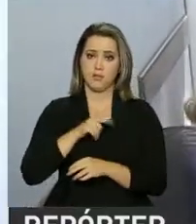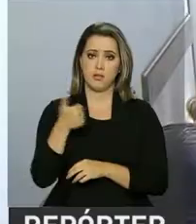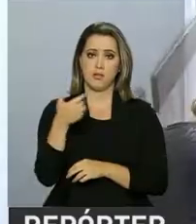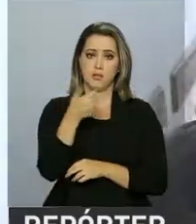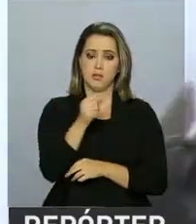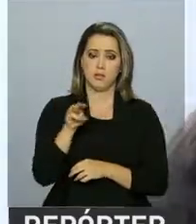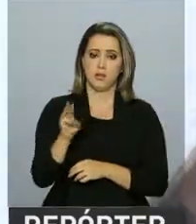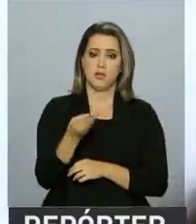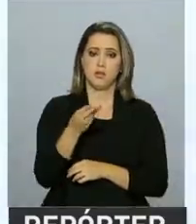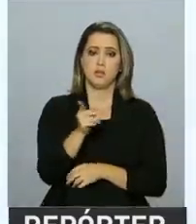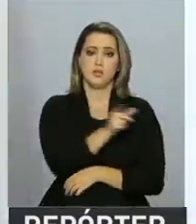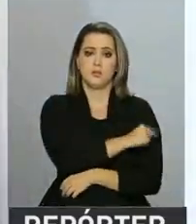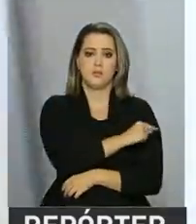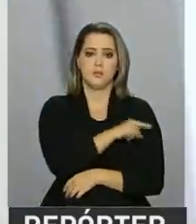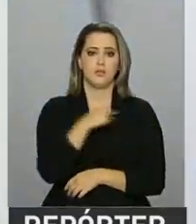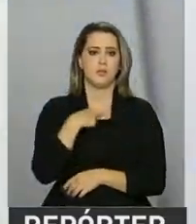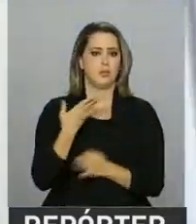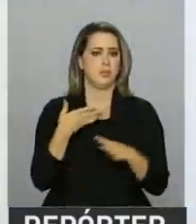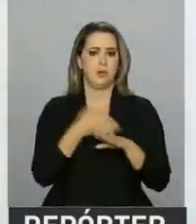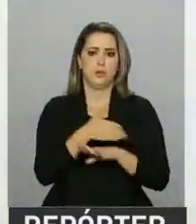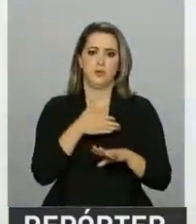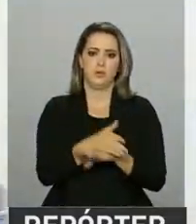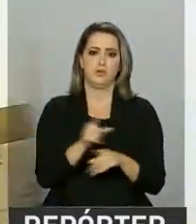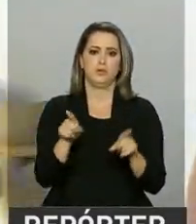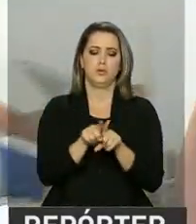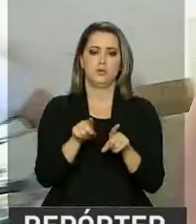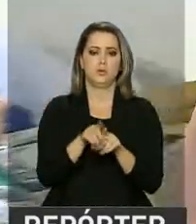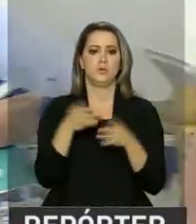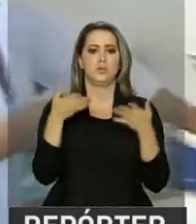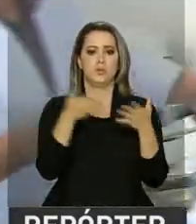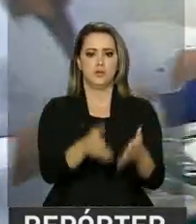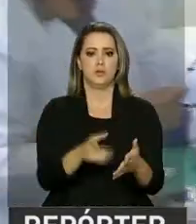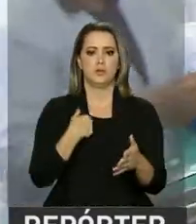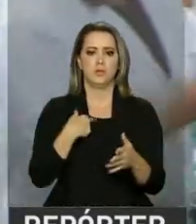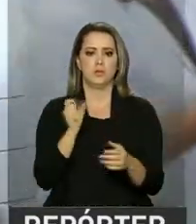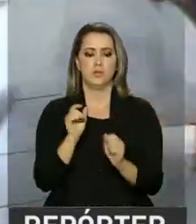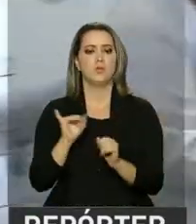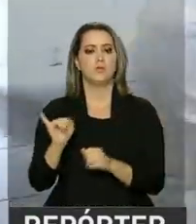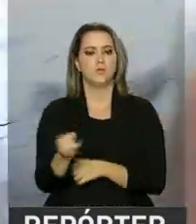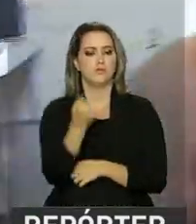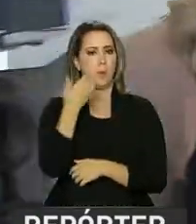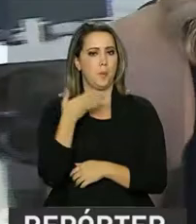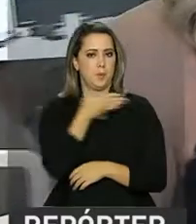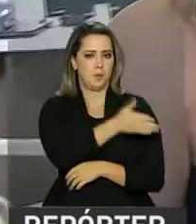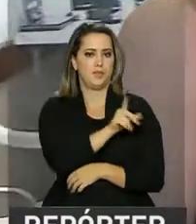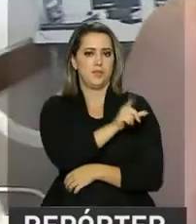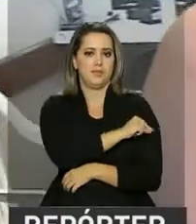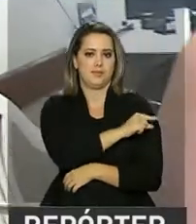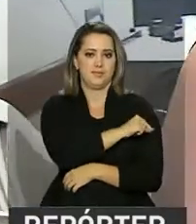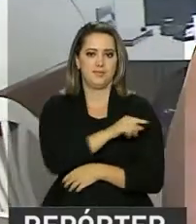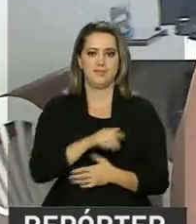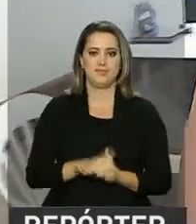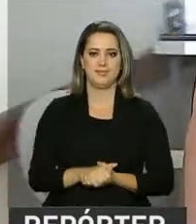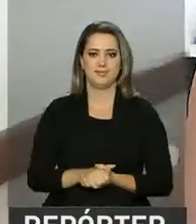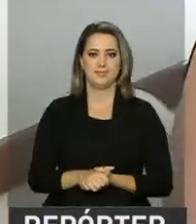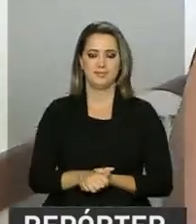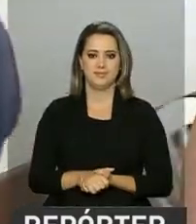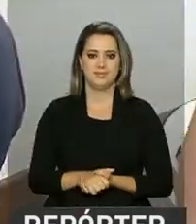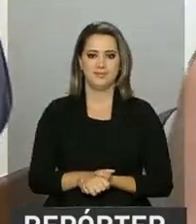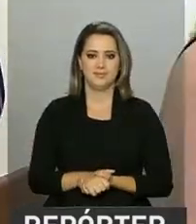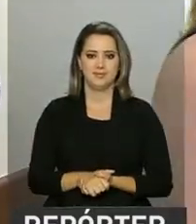doses e eu que também não fazia parte do público alvo da campanha vou aproveitar e me vacinar também